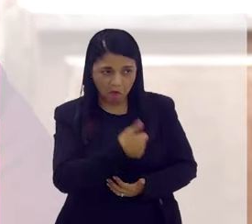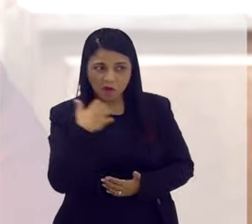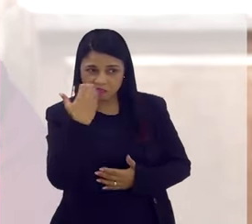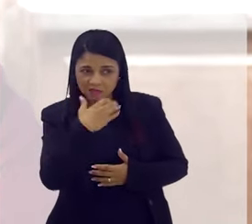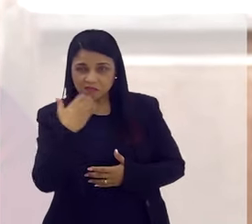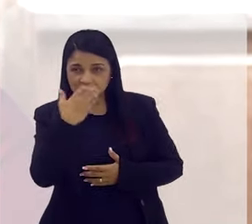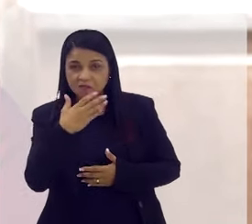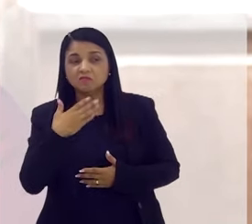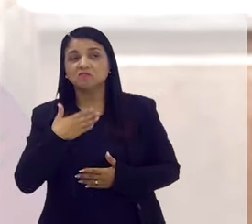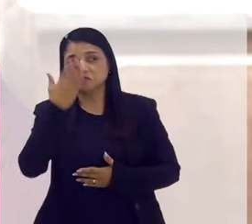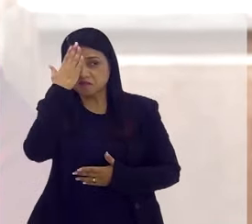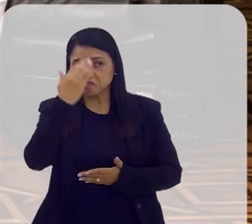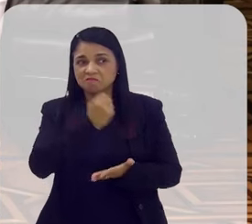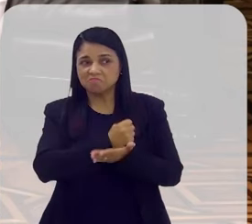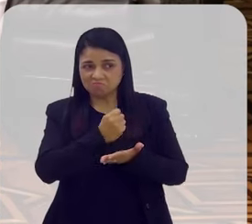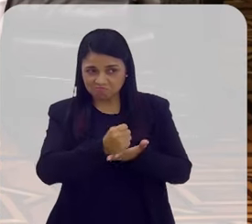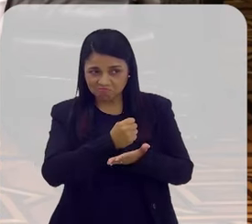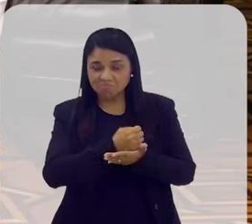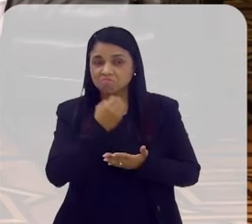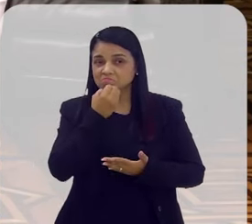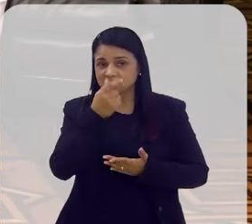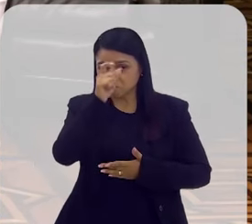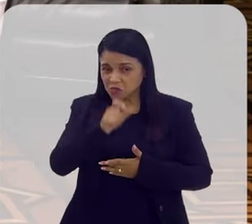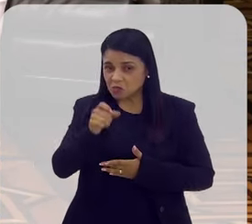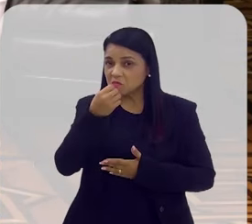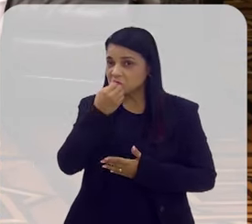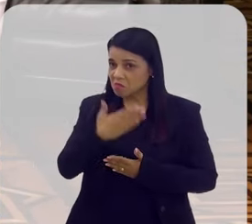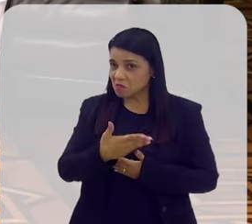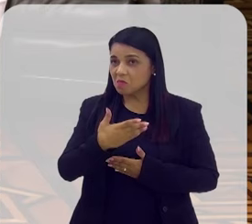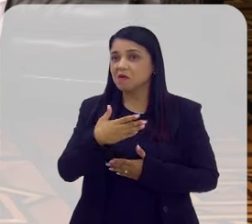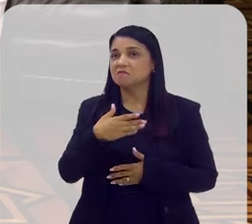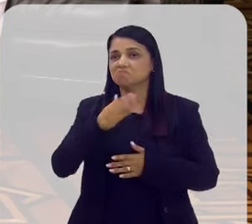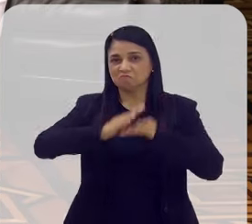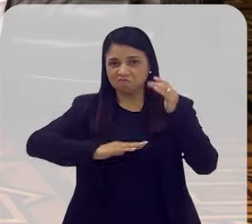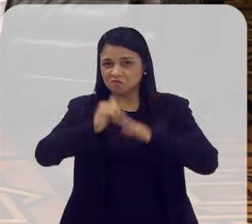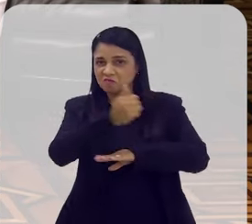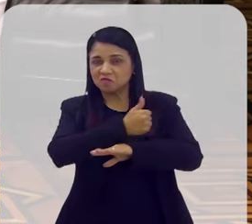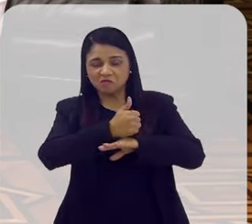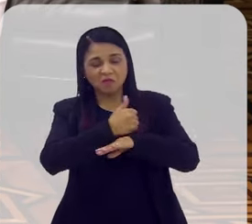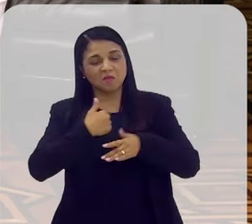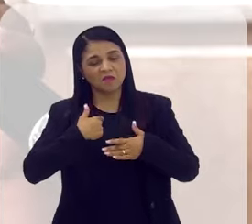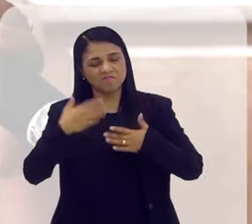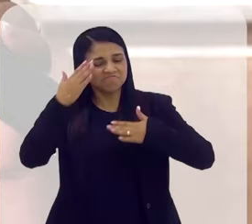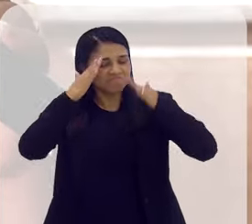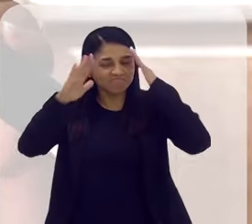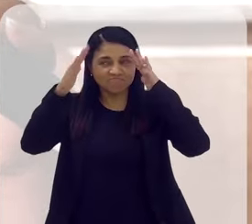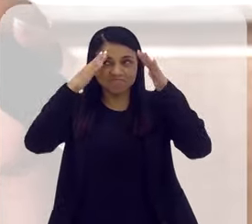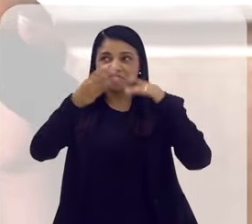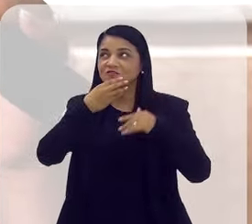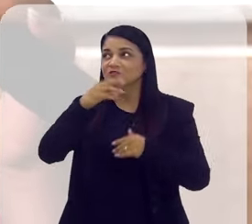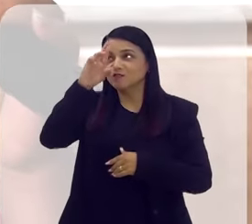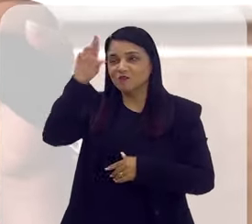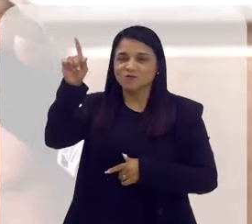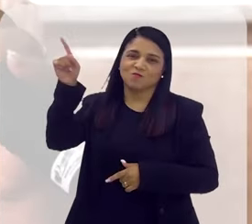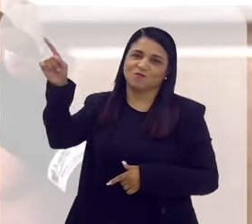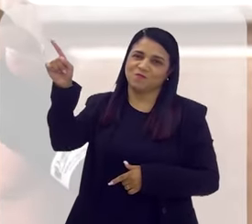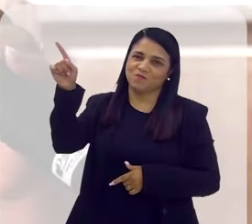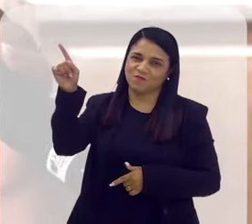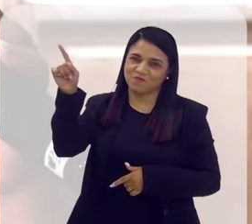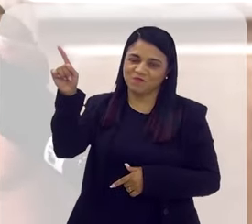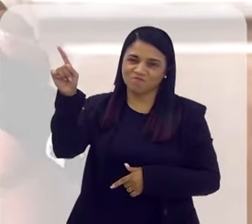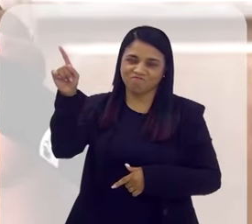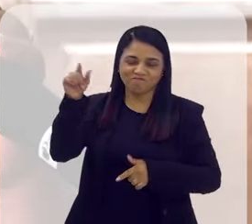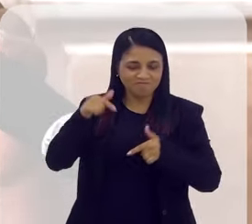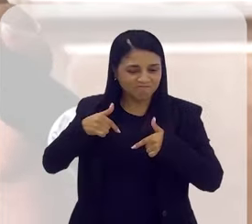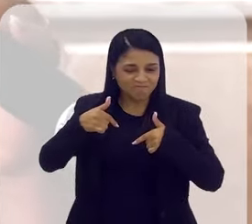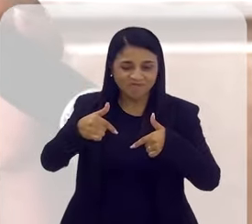hein? Porque eu sei que lá só contrata gente boa. Uau, meu Deus, que alegria. Isso é coisa que o Senhor que faz,